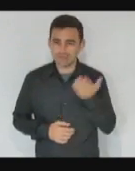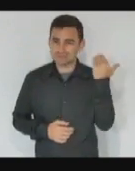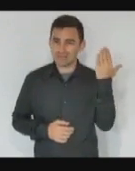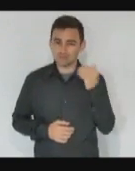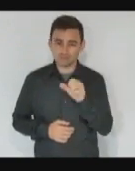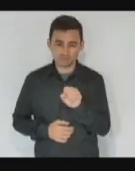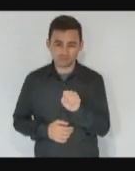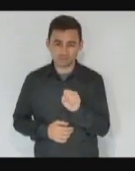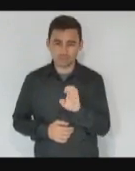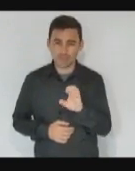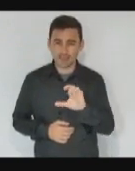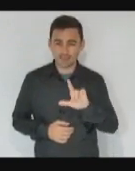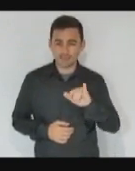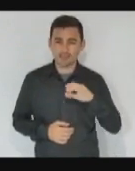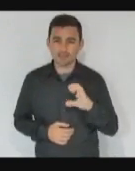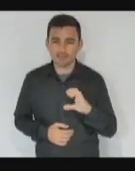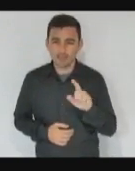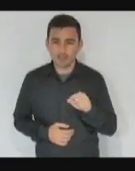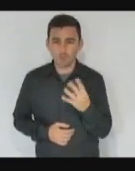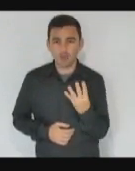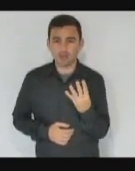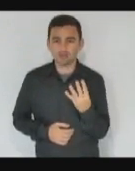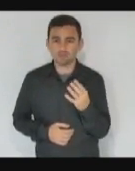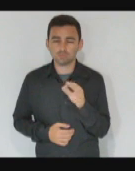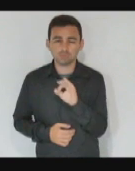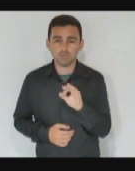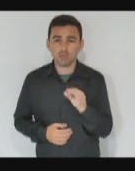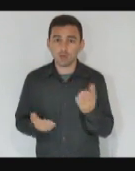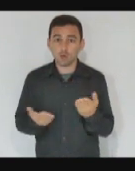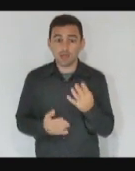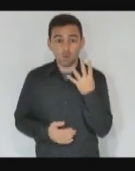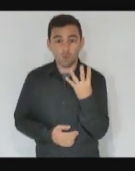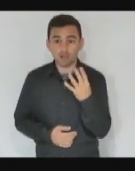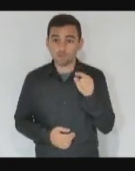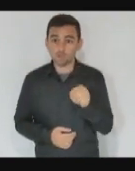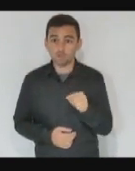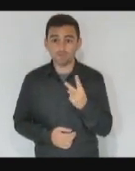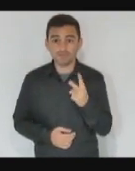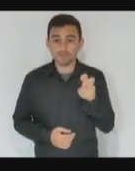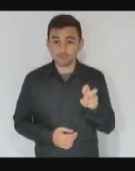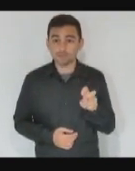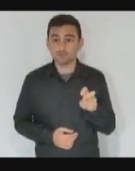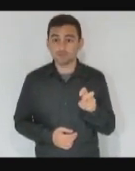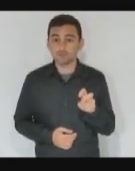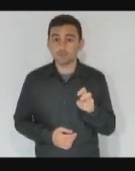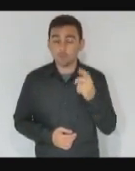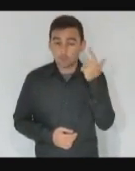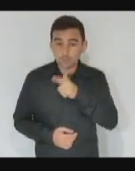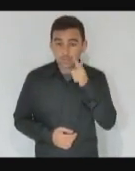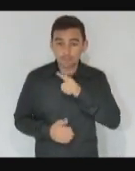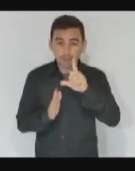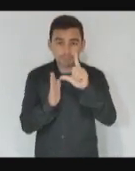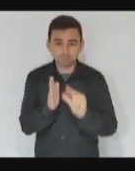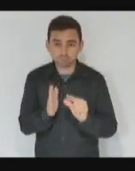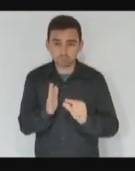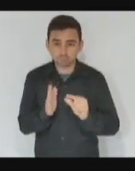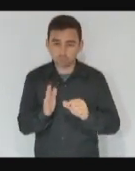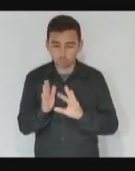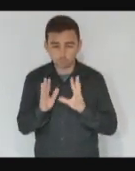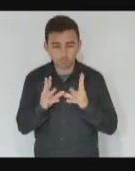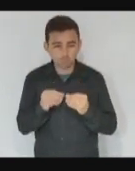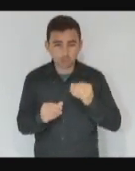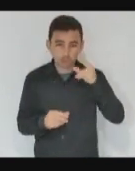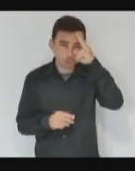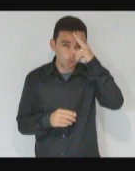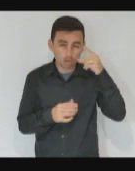e está melhor ainda, agora é 4,25%, a taxa Selic mais baixa da história do